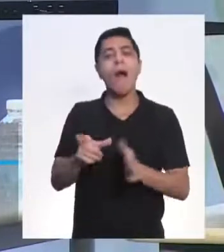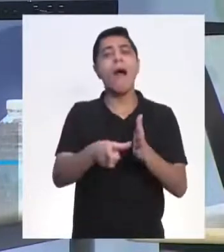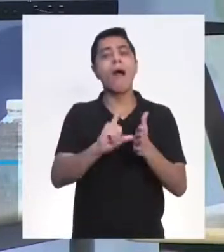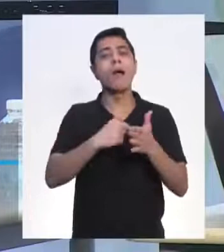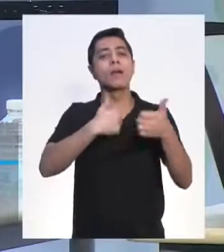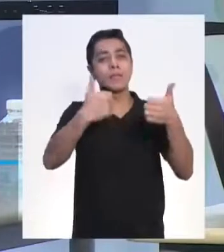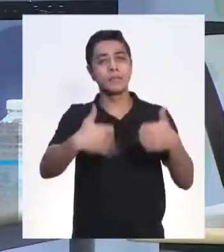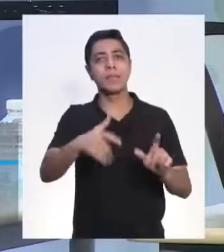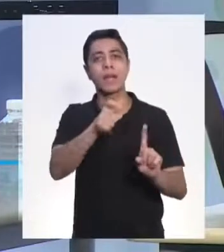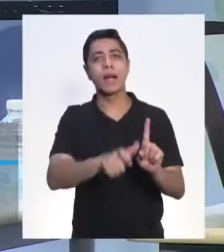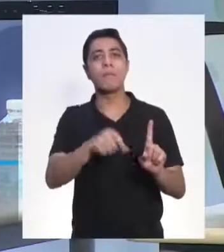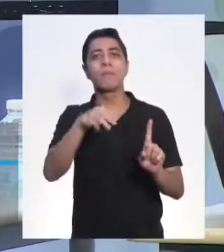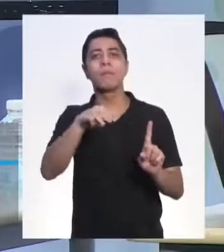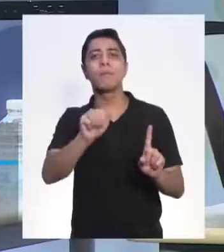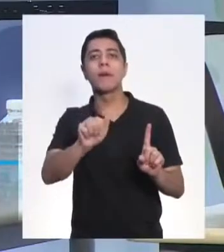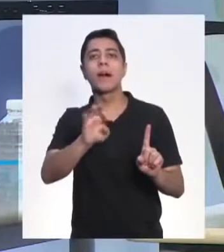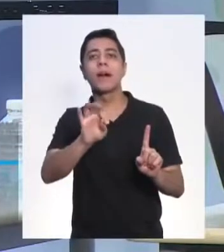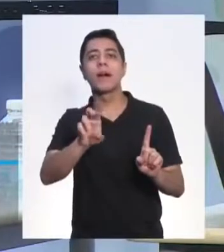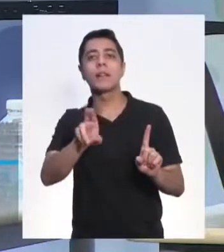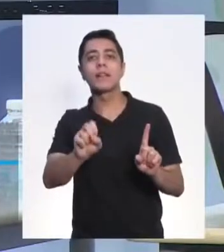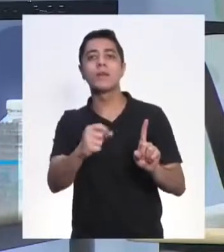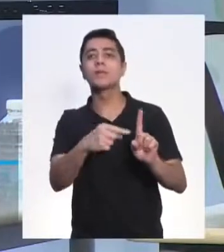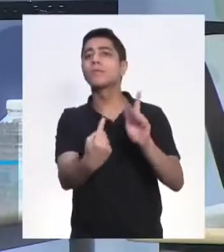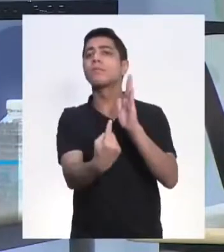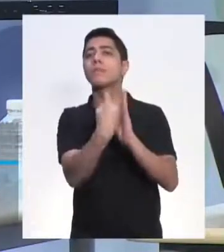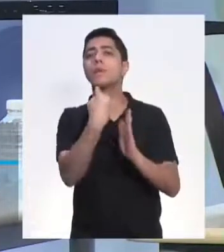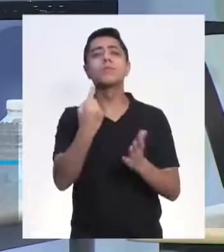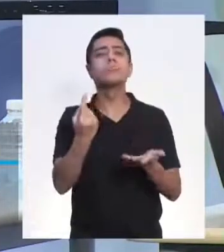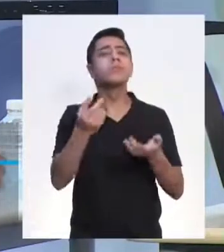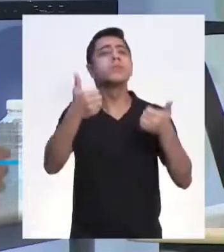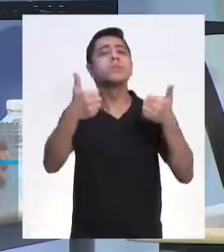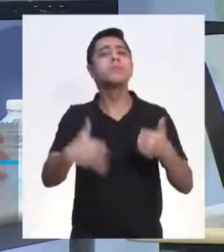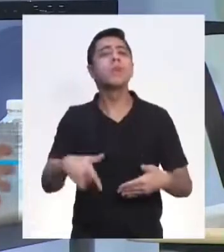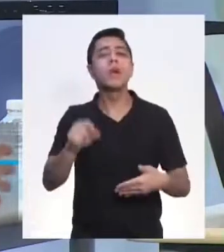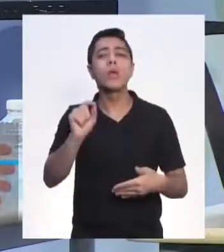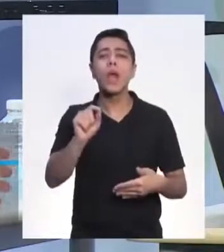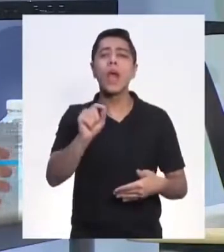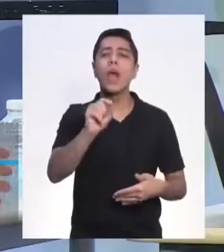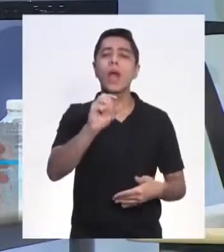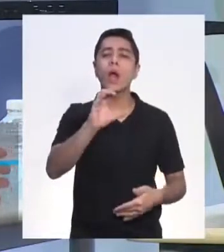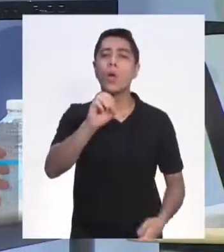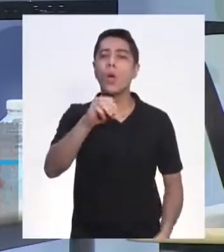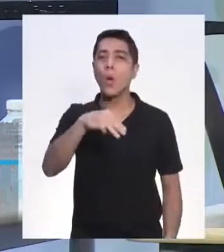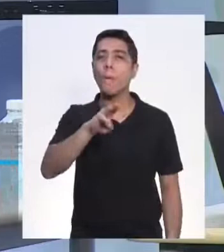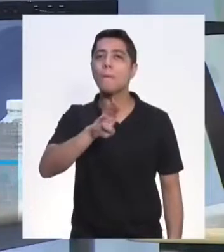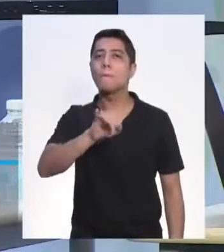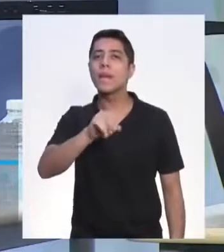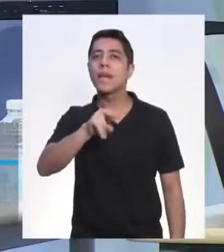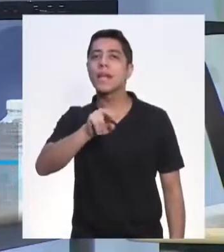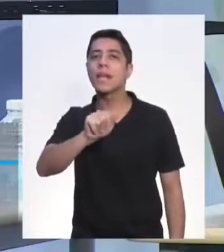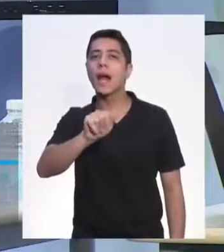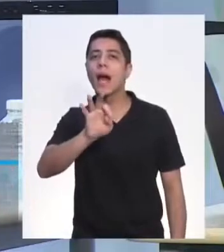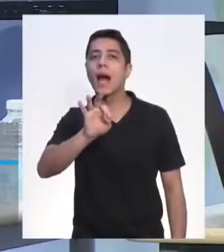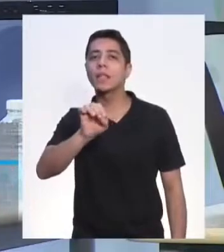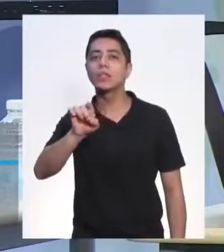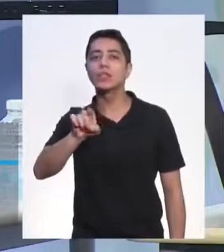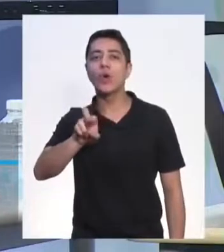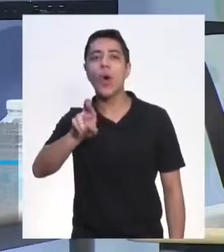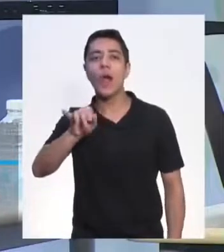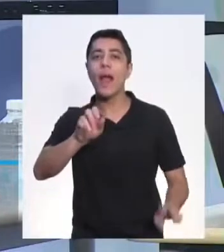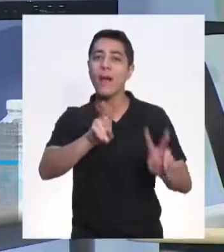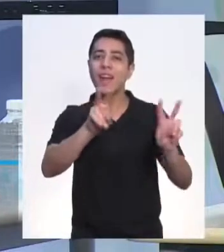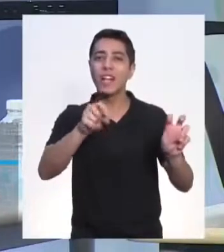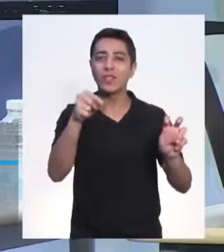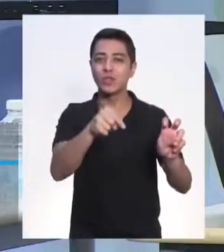que era de combinatória, né? Então, Matheus, nós estamos com essa demanda, né, da Secretaria da Educação, por